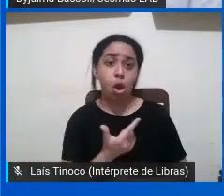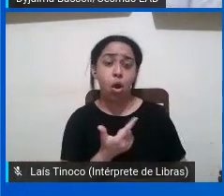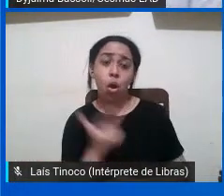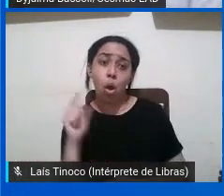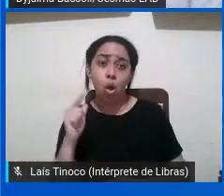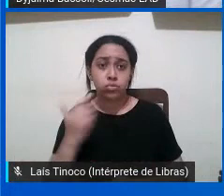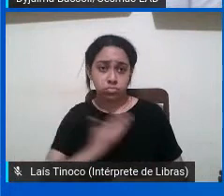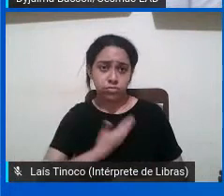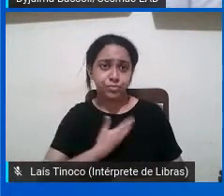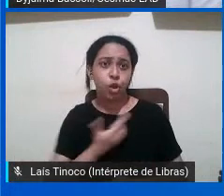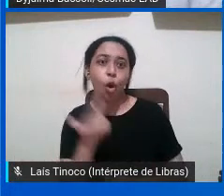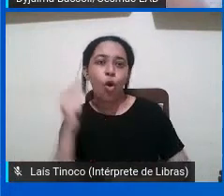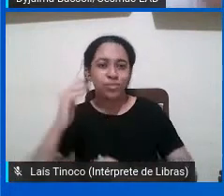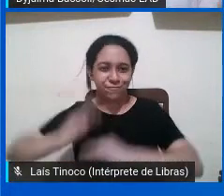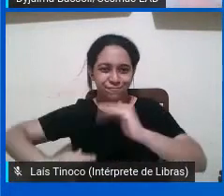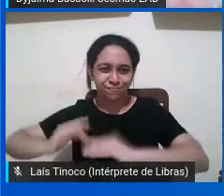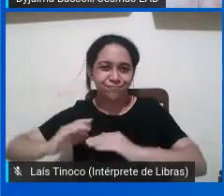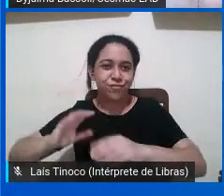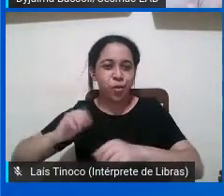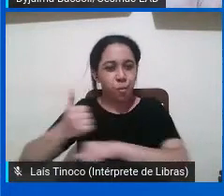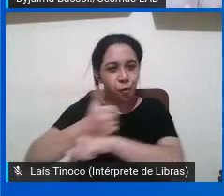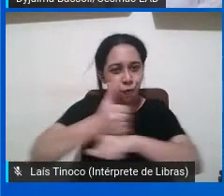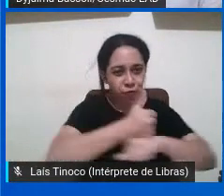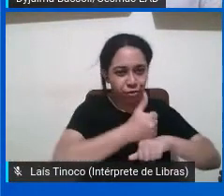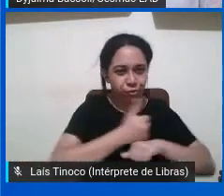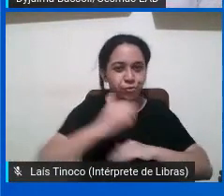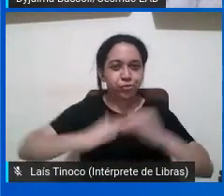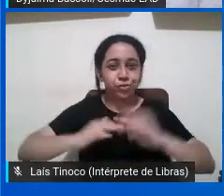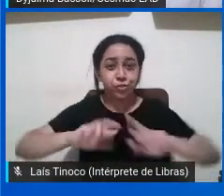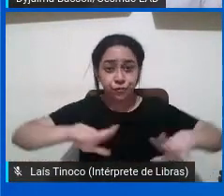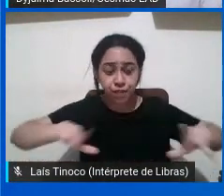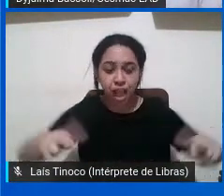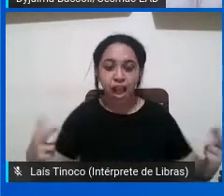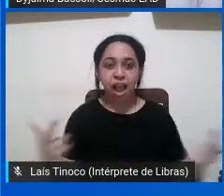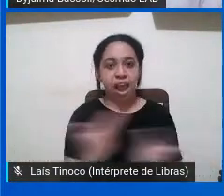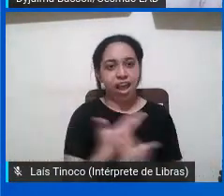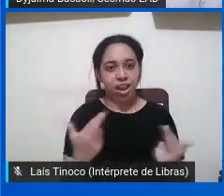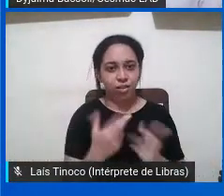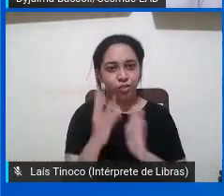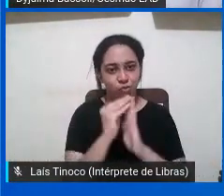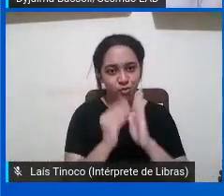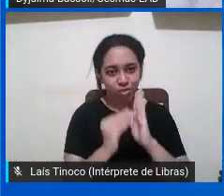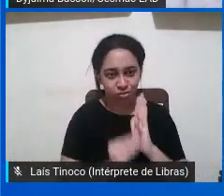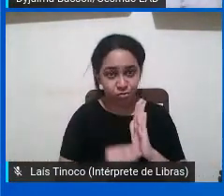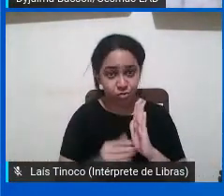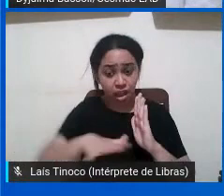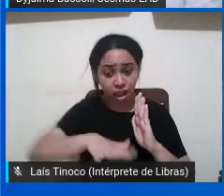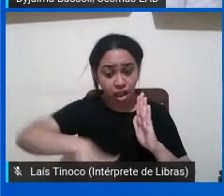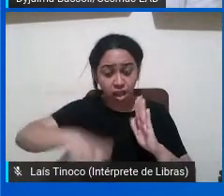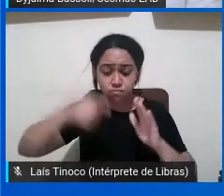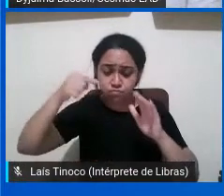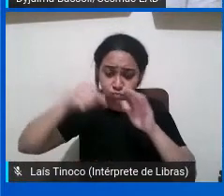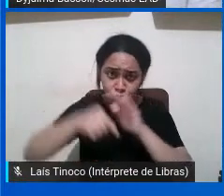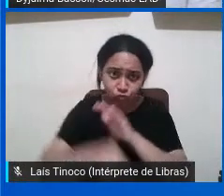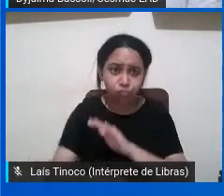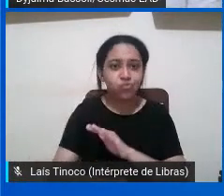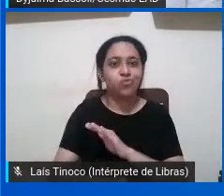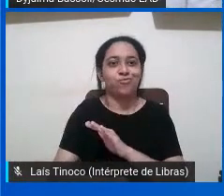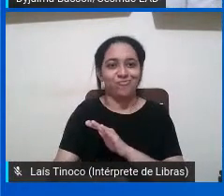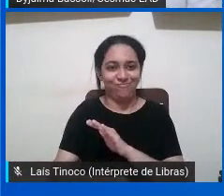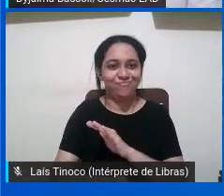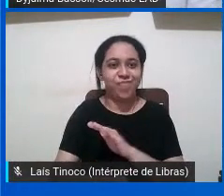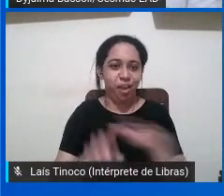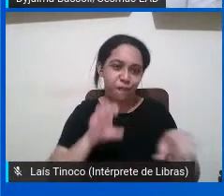auxiliar ele a relacionar esse conteúdo com âmbito Mais amplo da formação da qual Ele